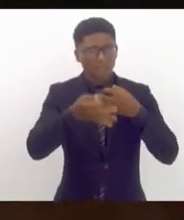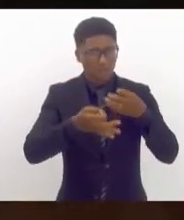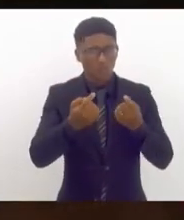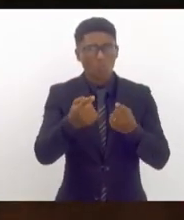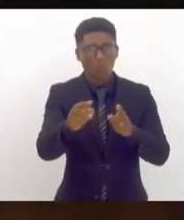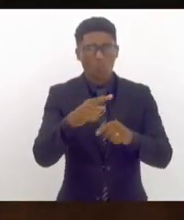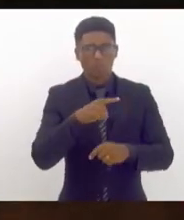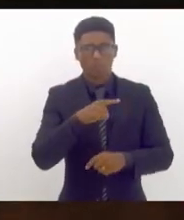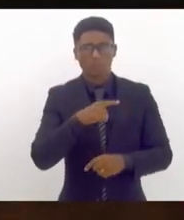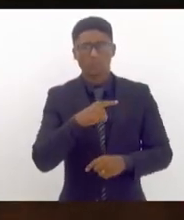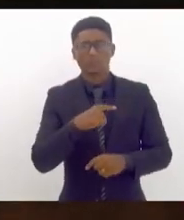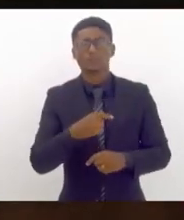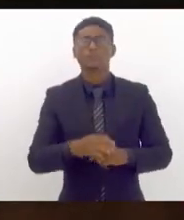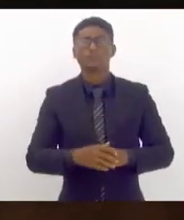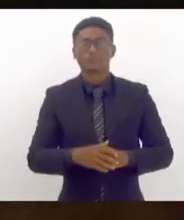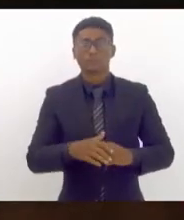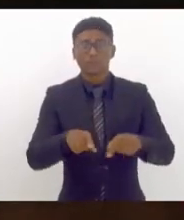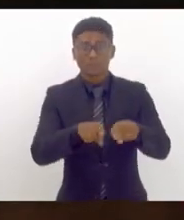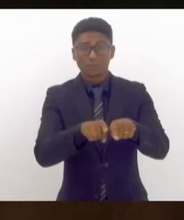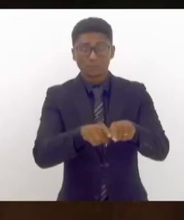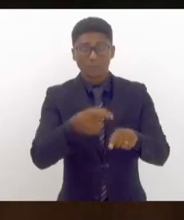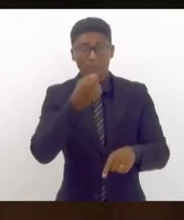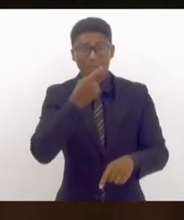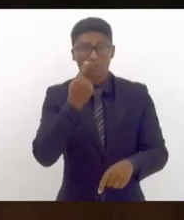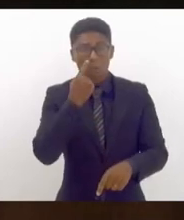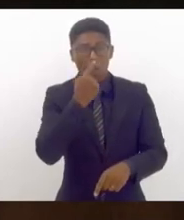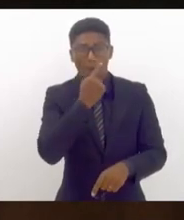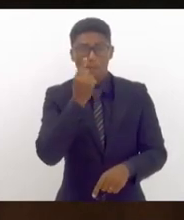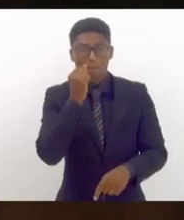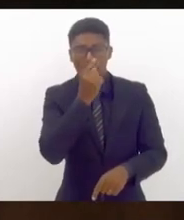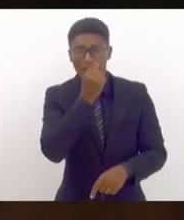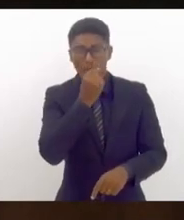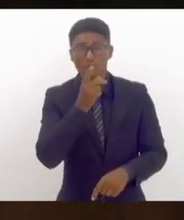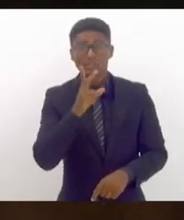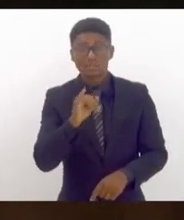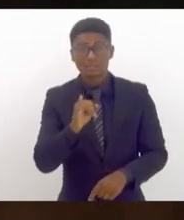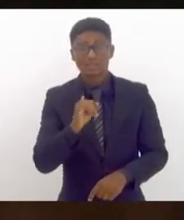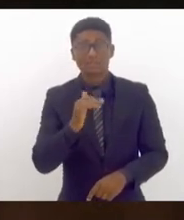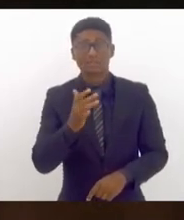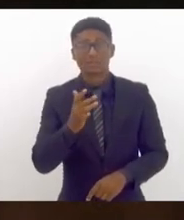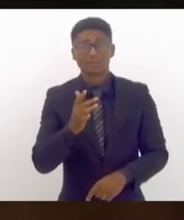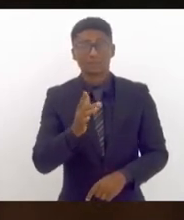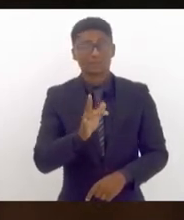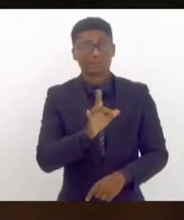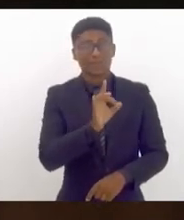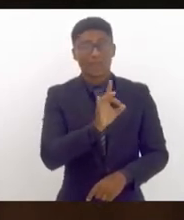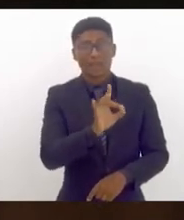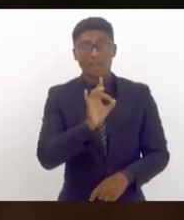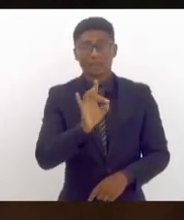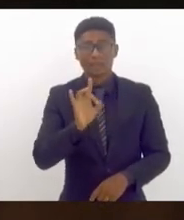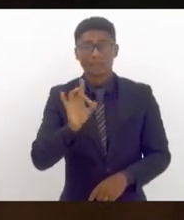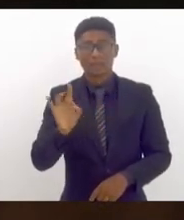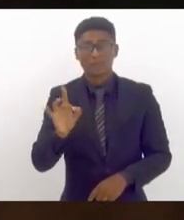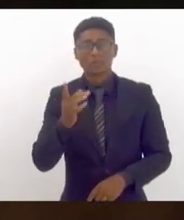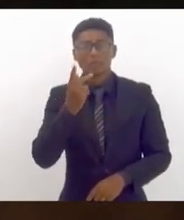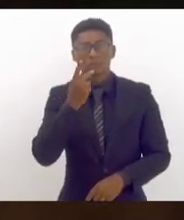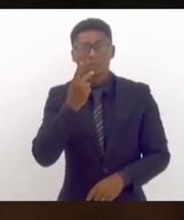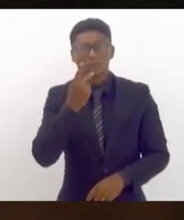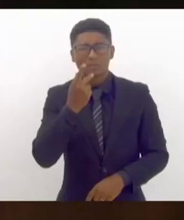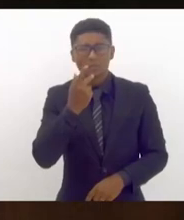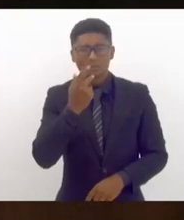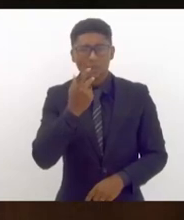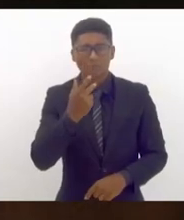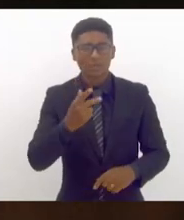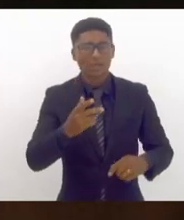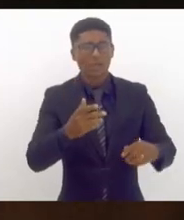preocupação, presidente, é que se cada um de nós formos defender uma substância dessa, para a gente colocar